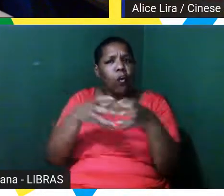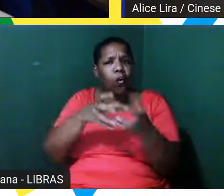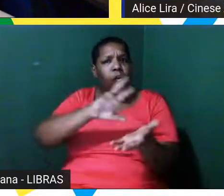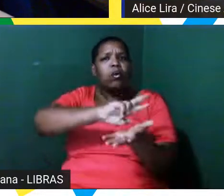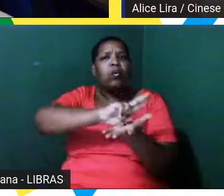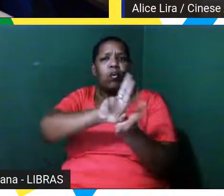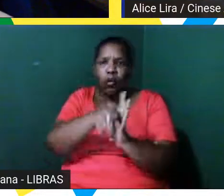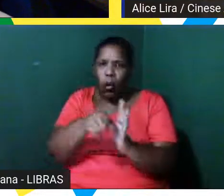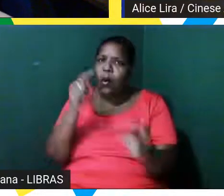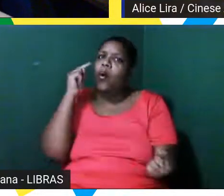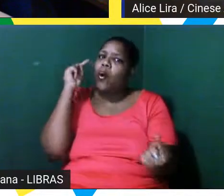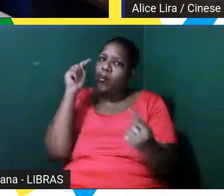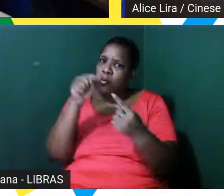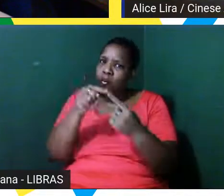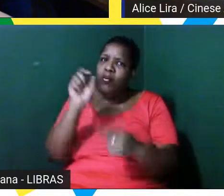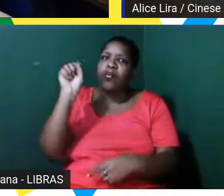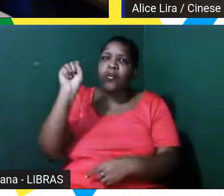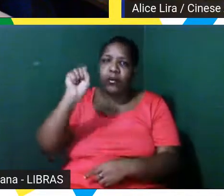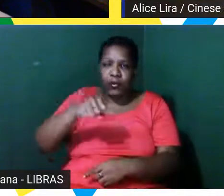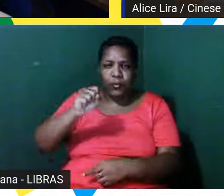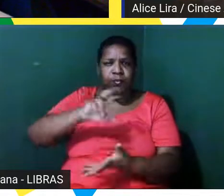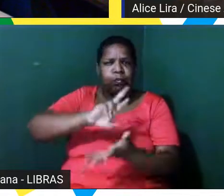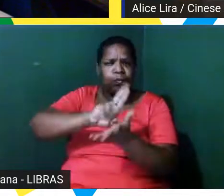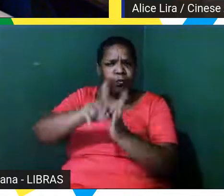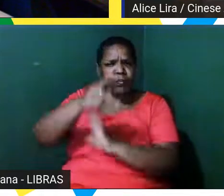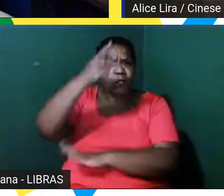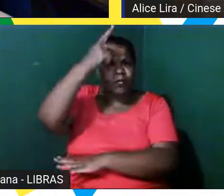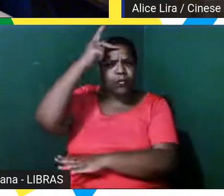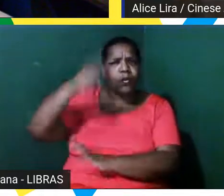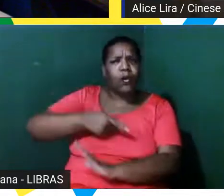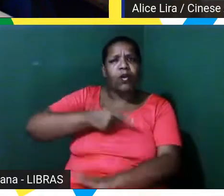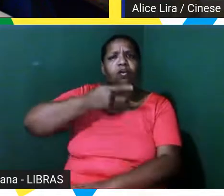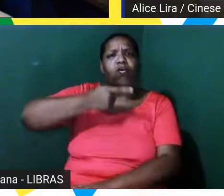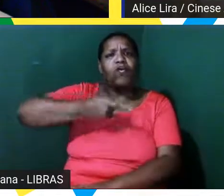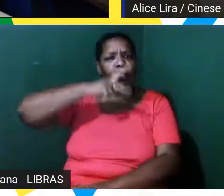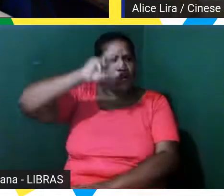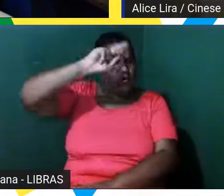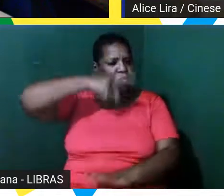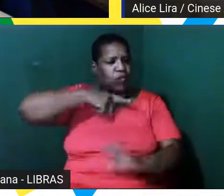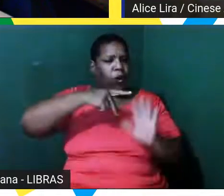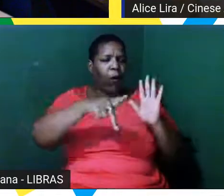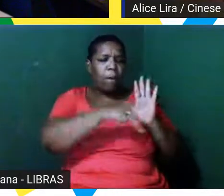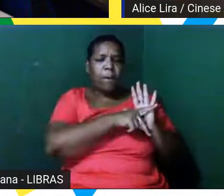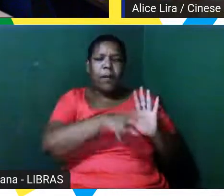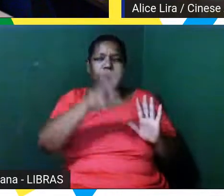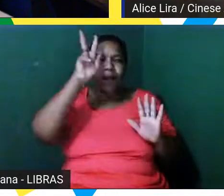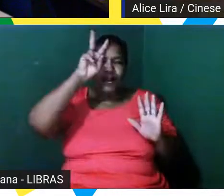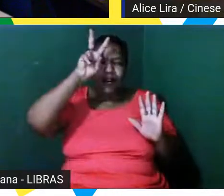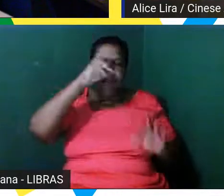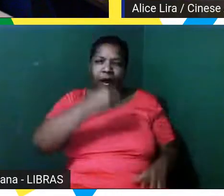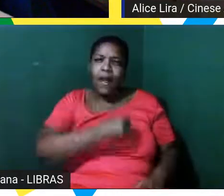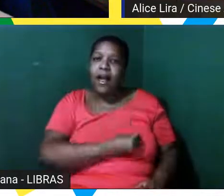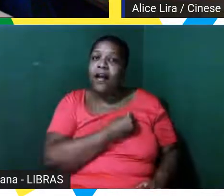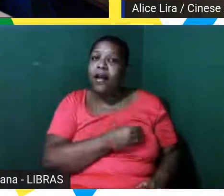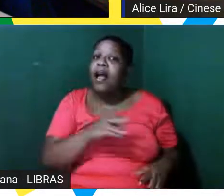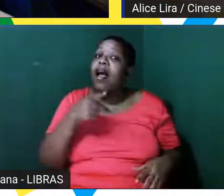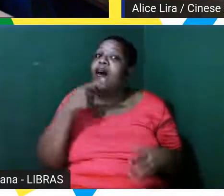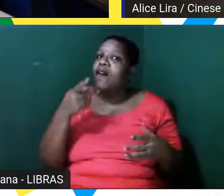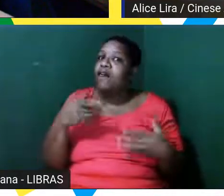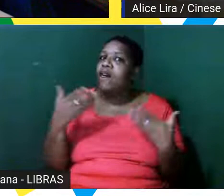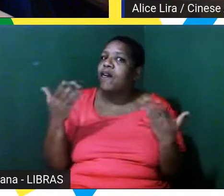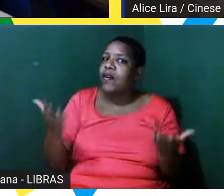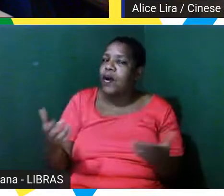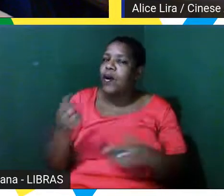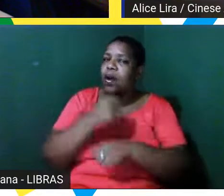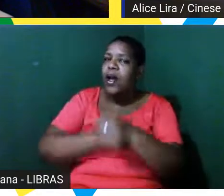esse propósito de capacitar pessoas diversas que nas suas próprias histórias de vida e como eu falei né o ano